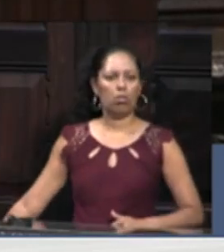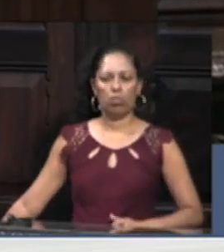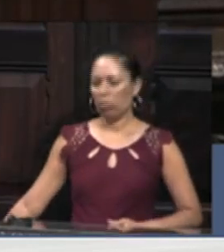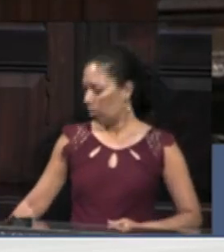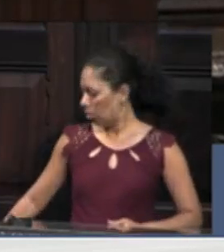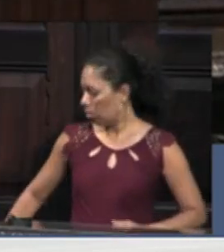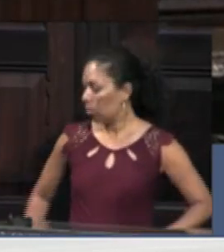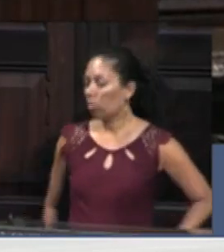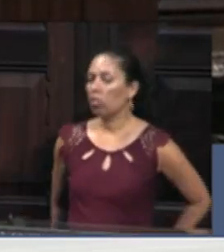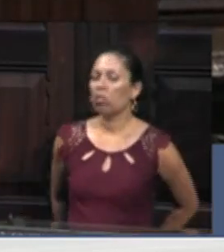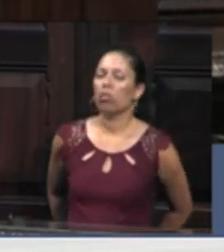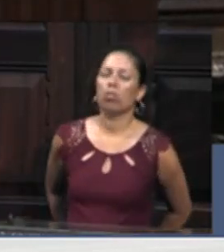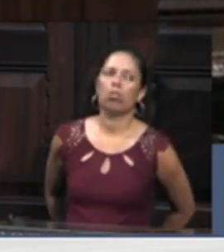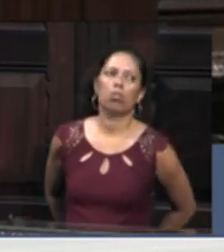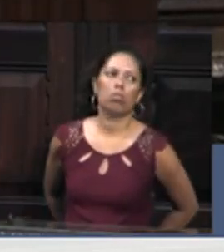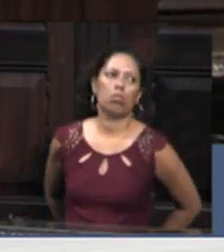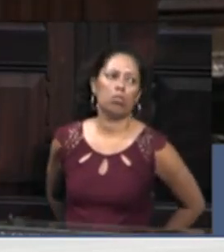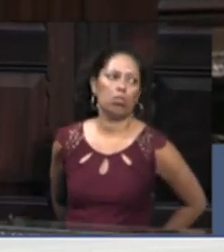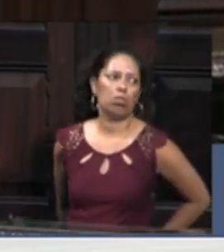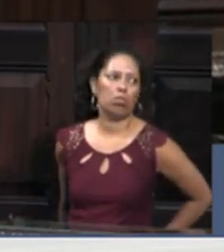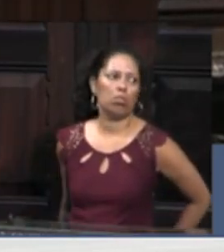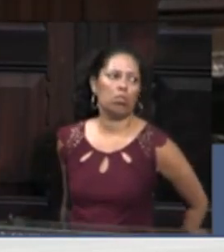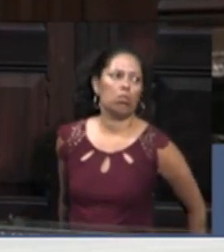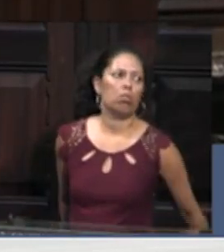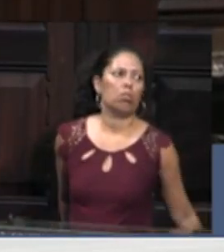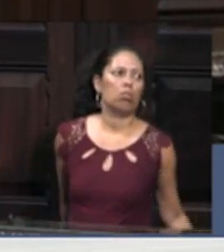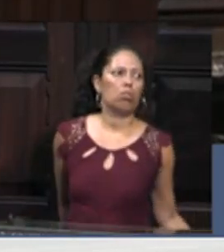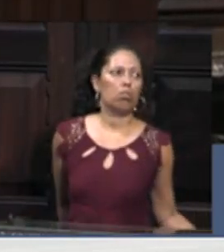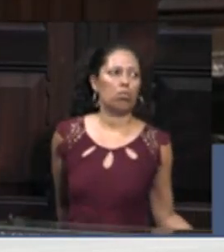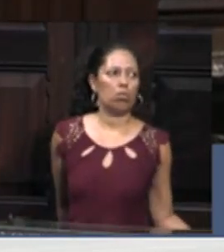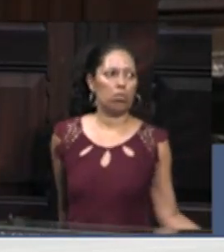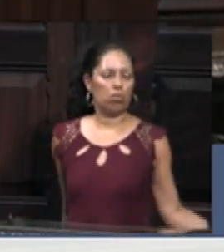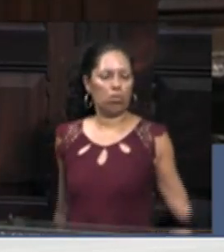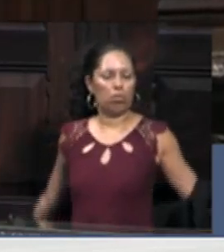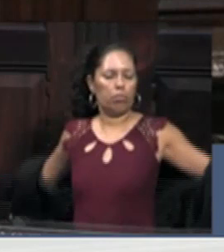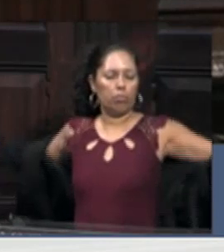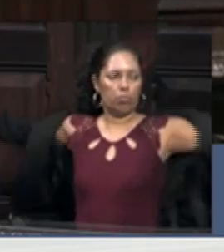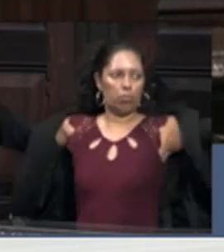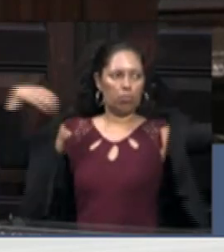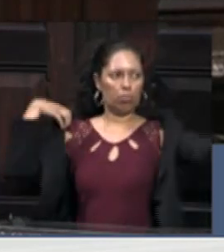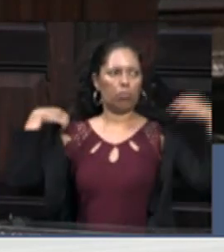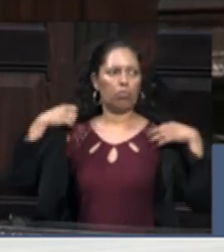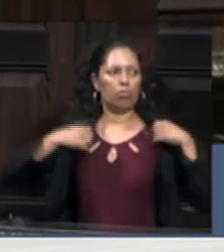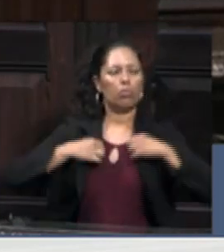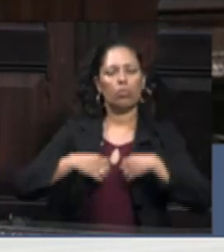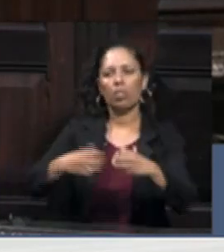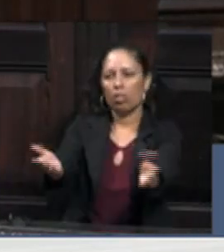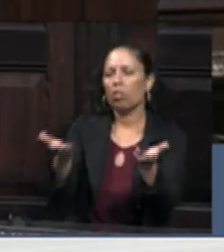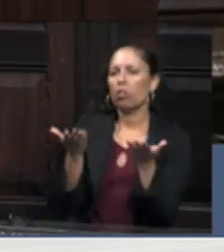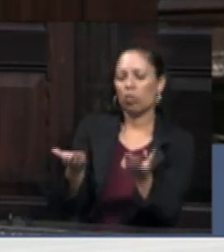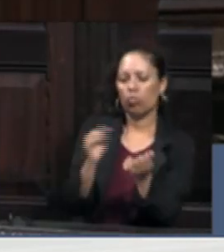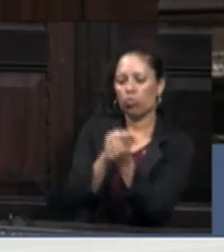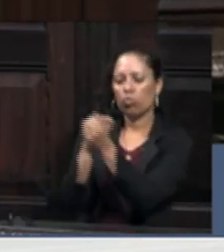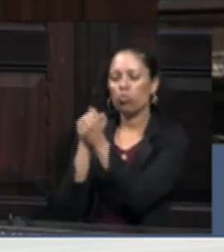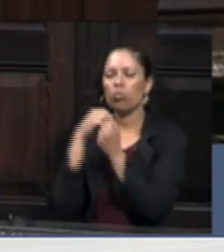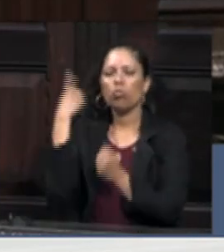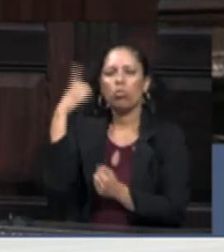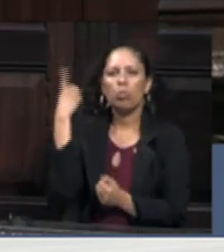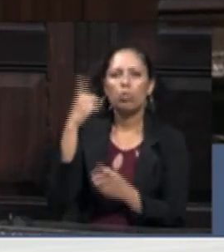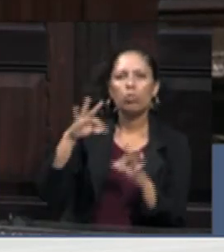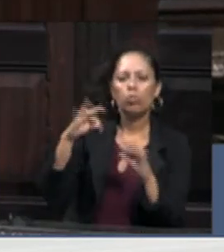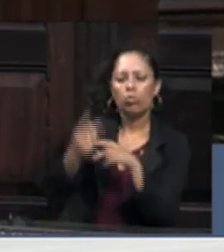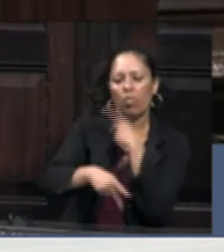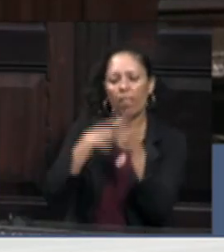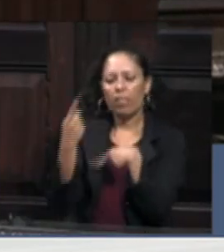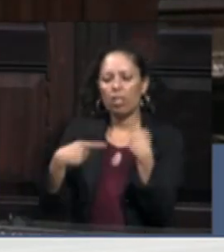Eliomar Coelho, assim como Vossa Excelência, assim como o deputado Luiz Paulo, assim como ontem Gilberto, participar um pouco, como Paulo Ramos, um pouco desse